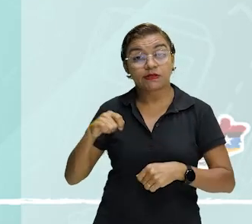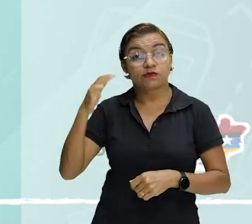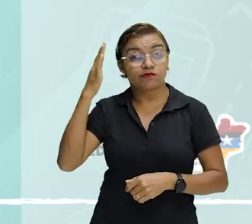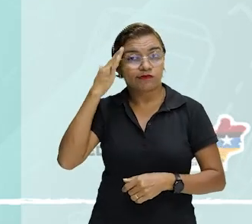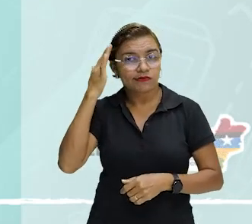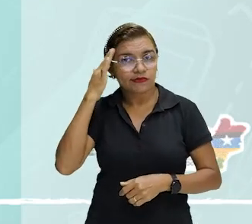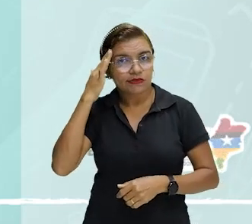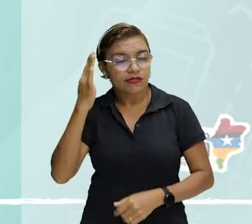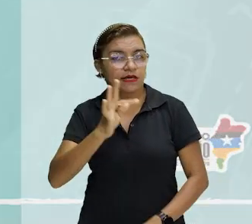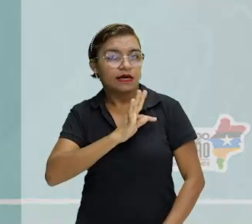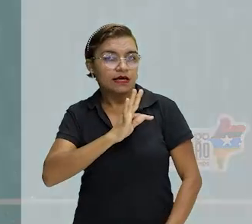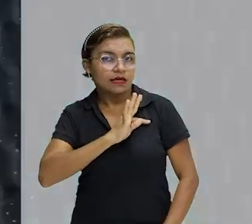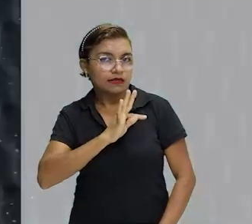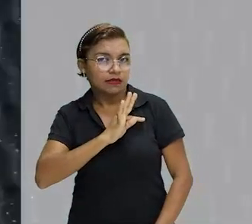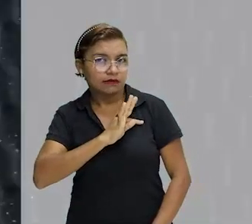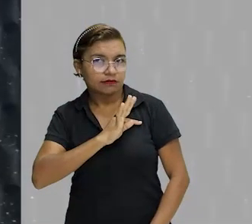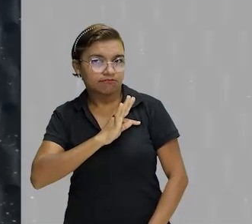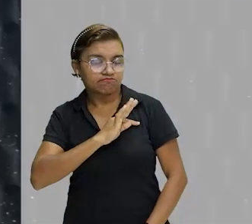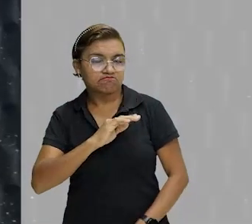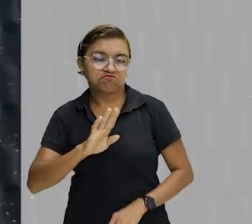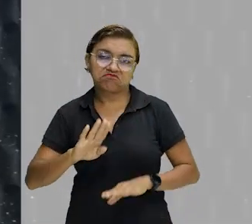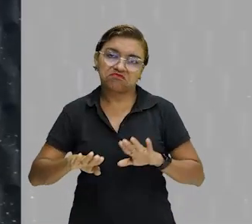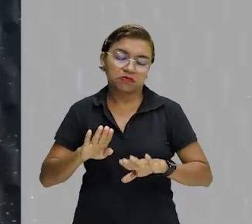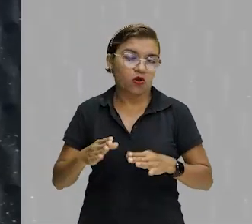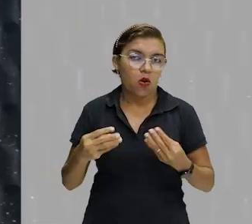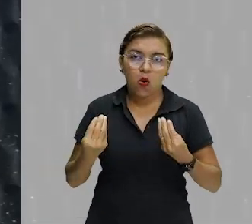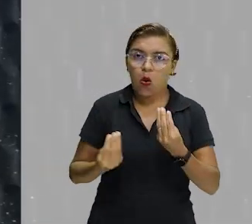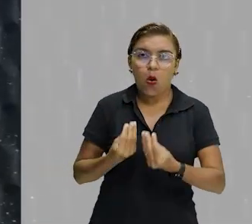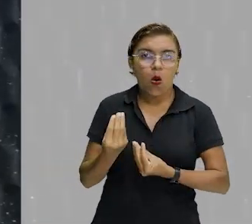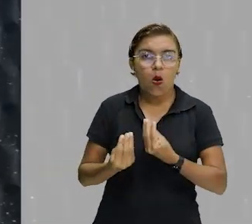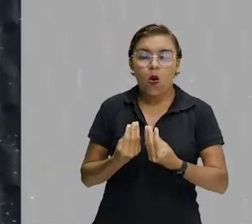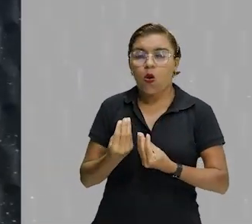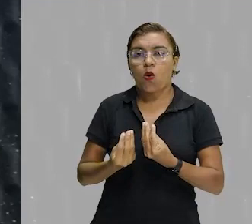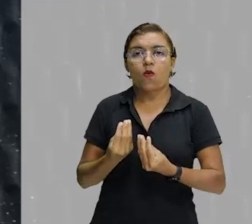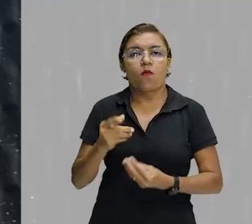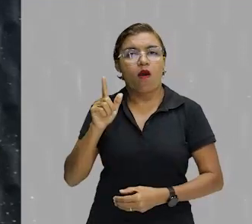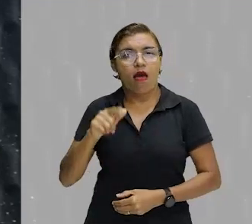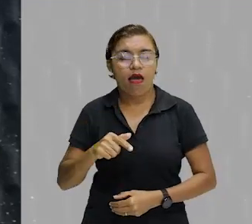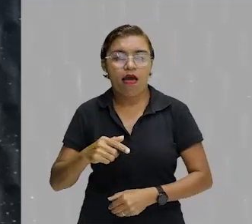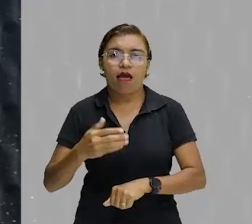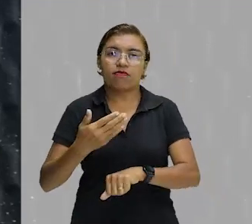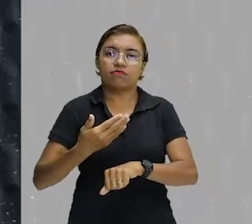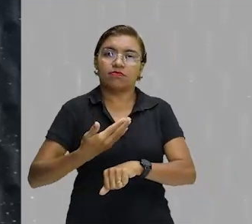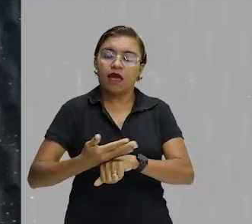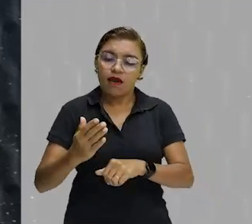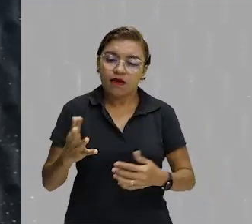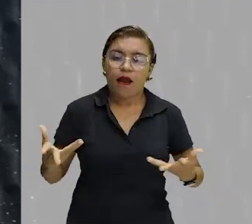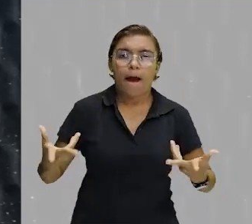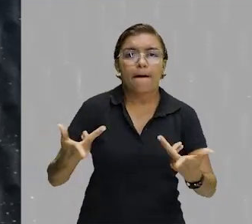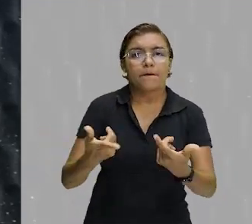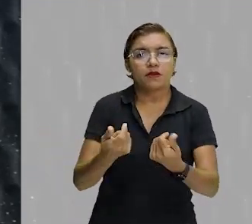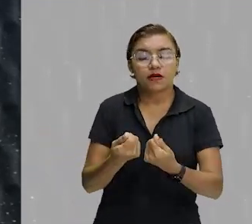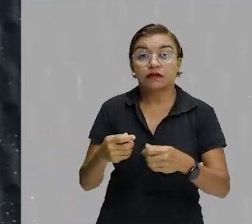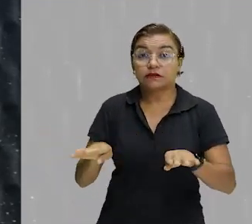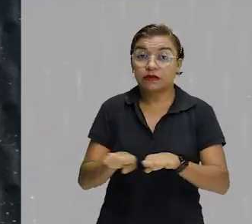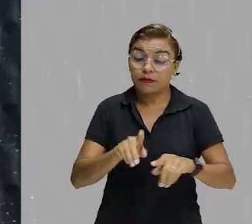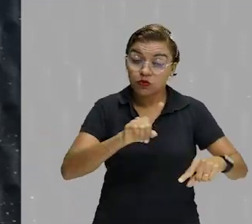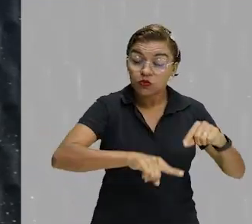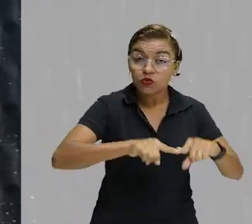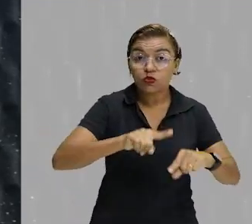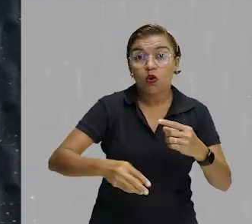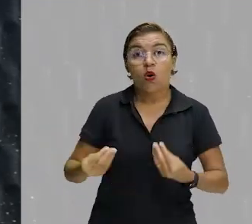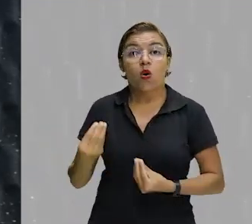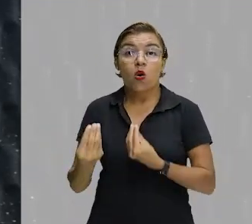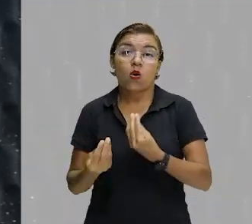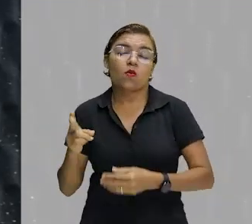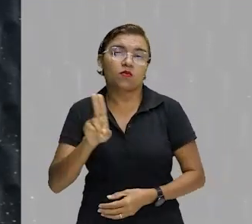mais autodidata que eu seja, eu preciso entender como funcionam essas técnicas, as ferramentas, aquelas que eu falei